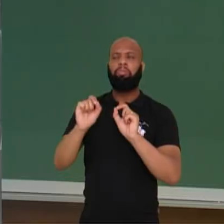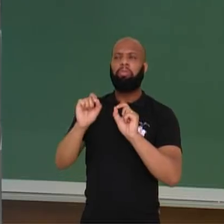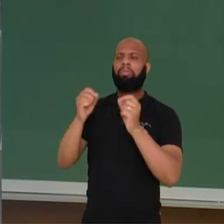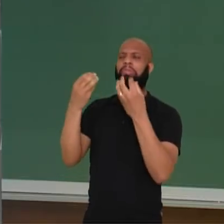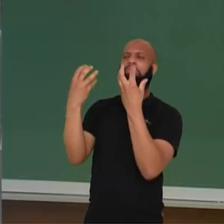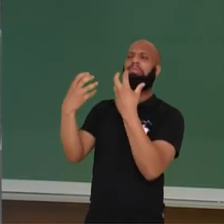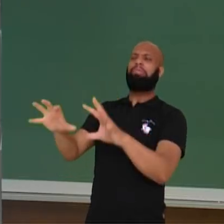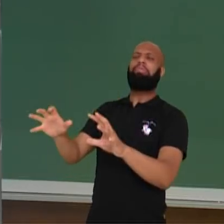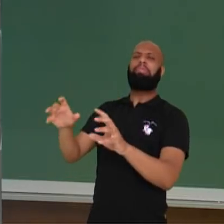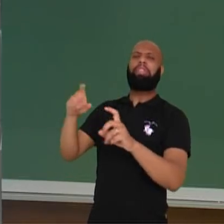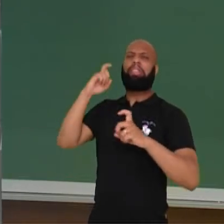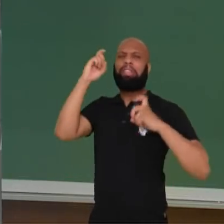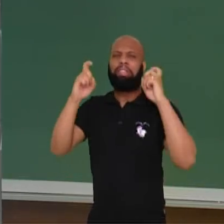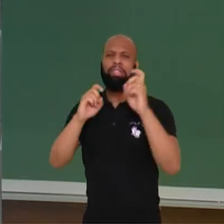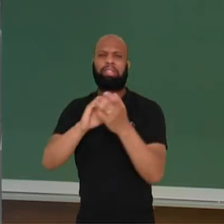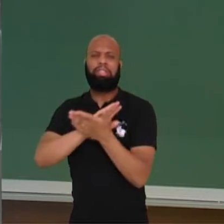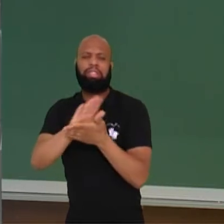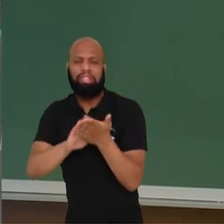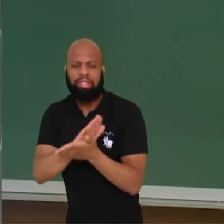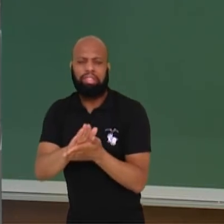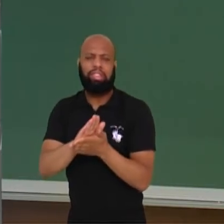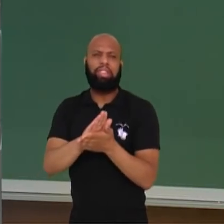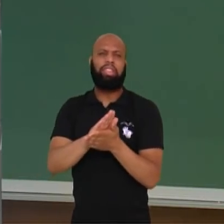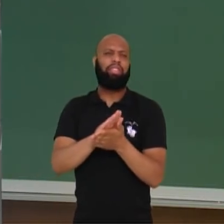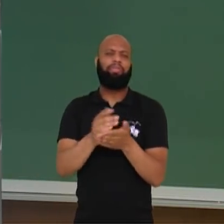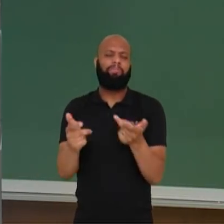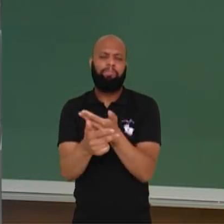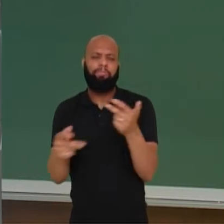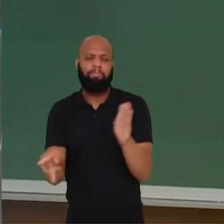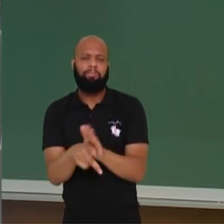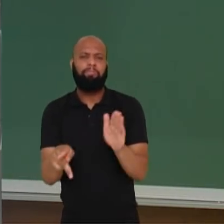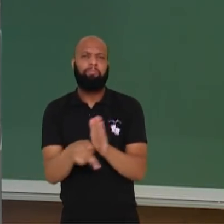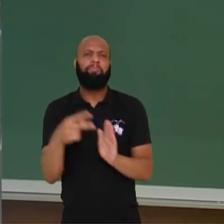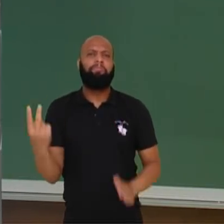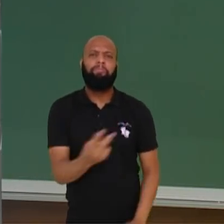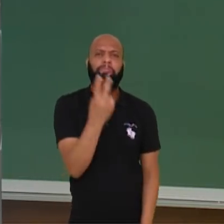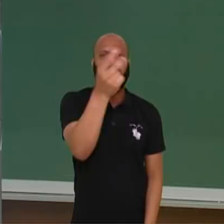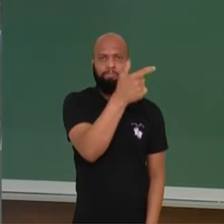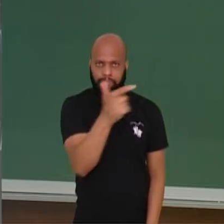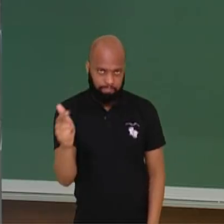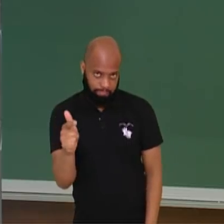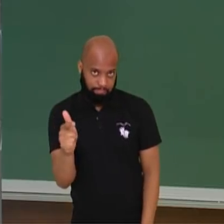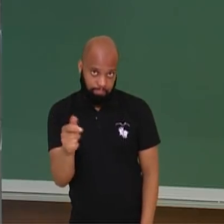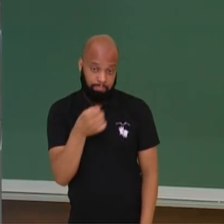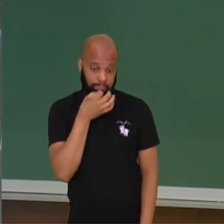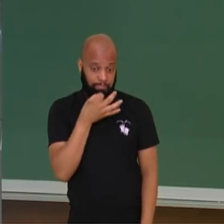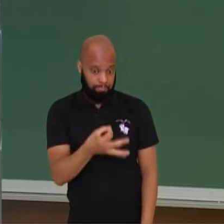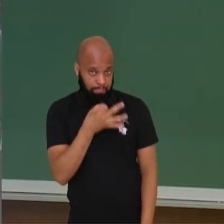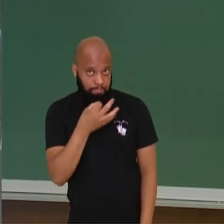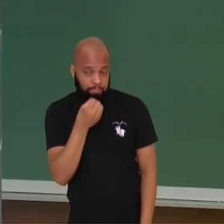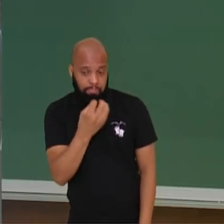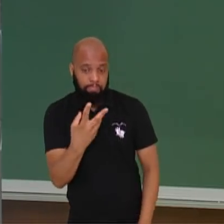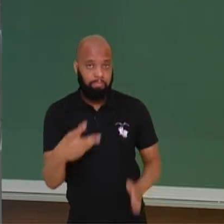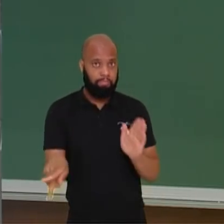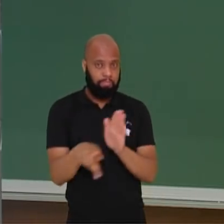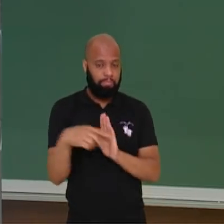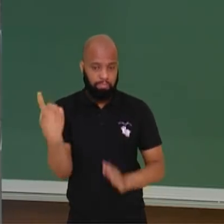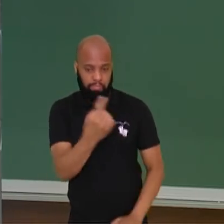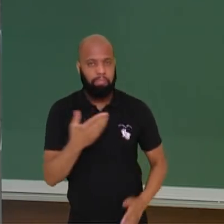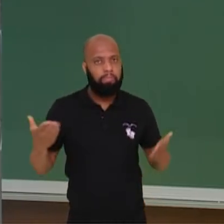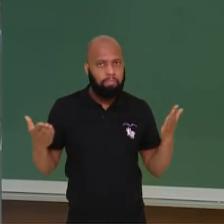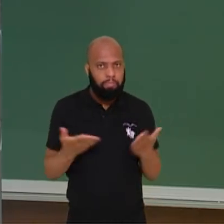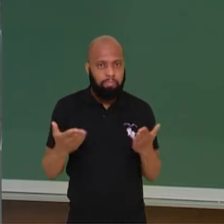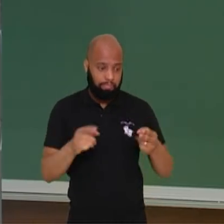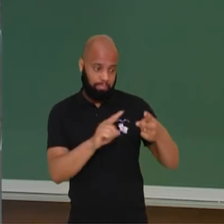não se estressar demais com coisas inúteis. Uma boa dica para nós nos nossos dias. Os estoicos ensinavam que a gente não deve,